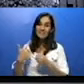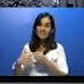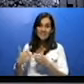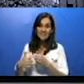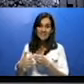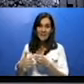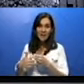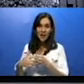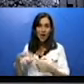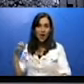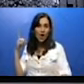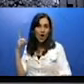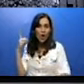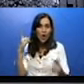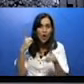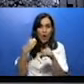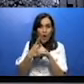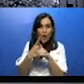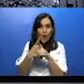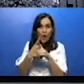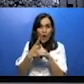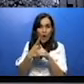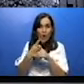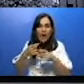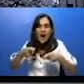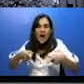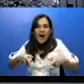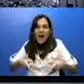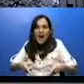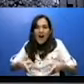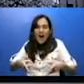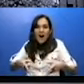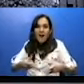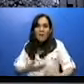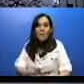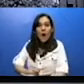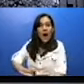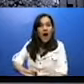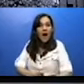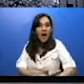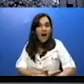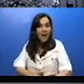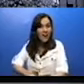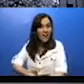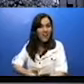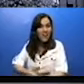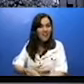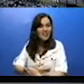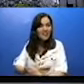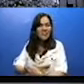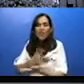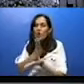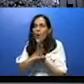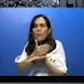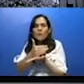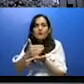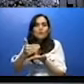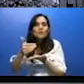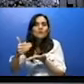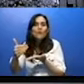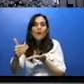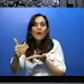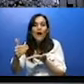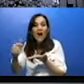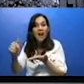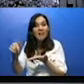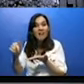onde se encontra o berço da festa do peão onde tudo começou que o recinto paulo de